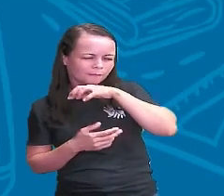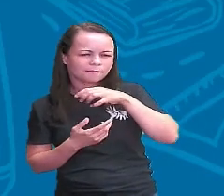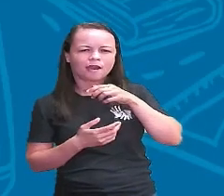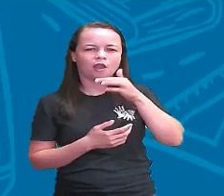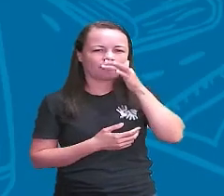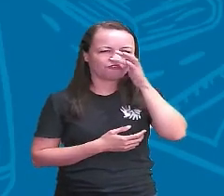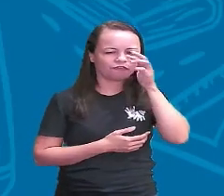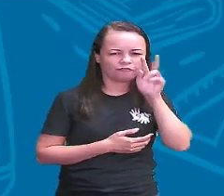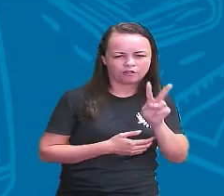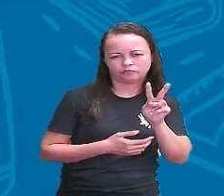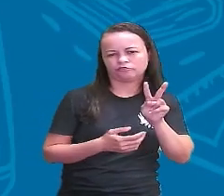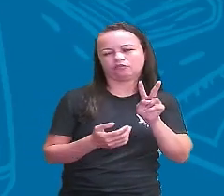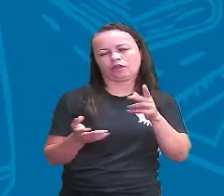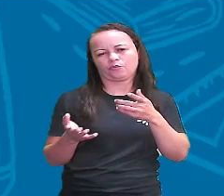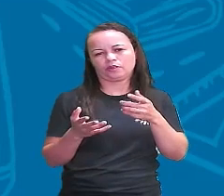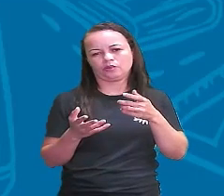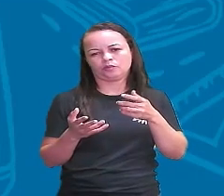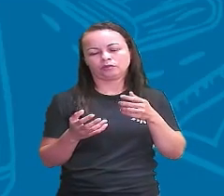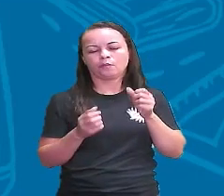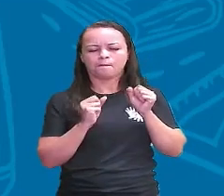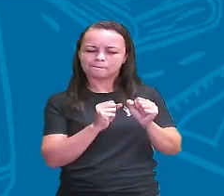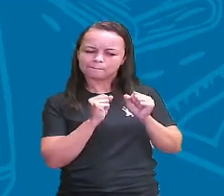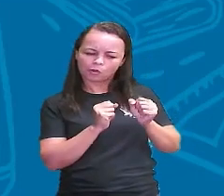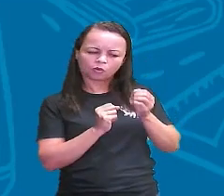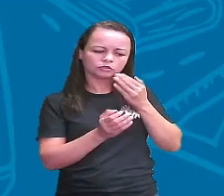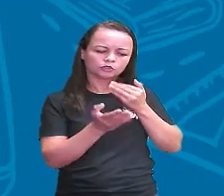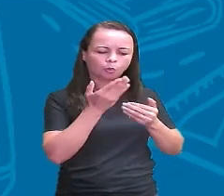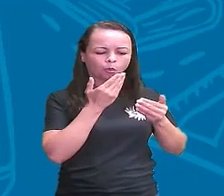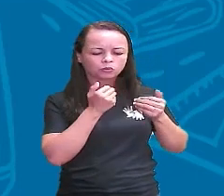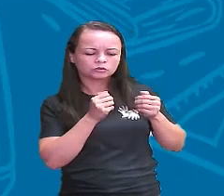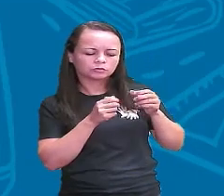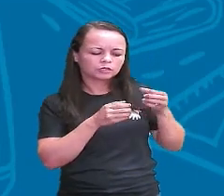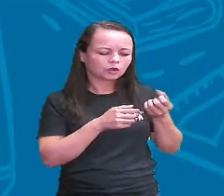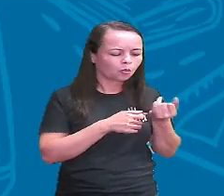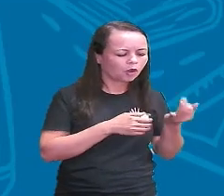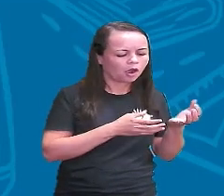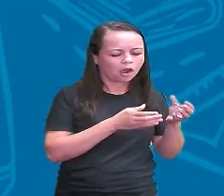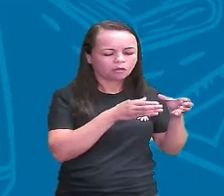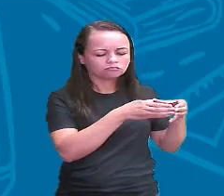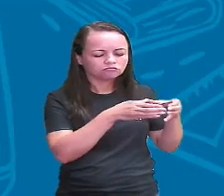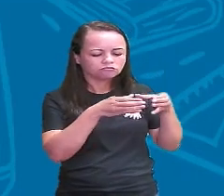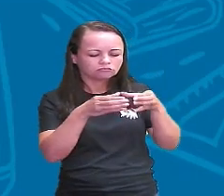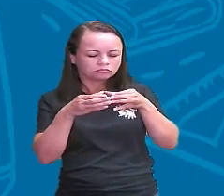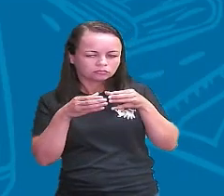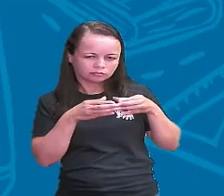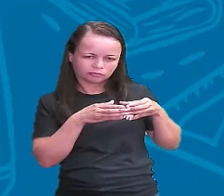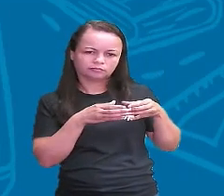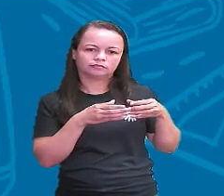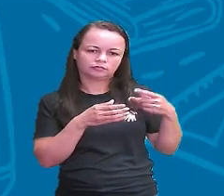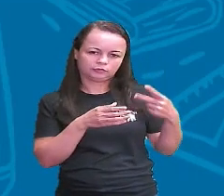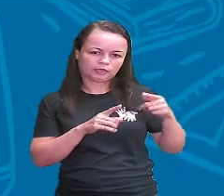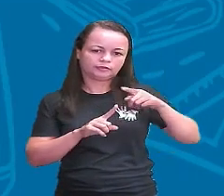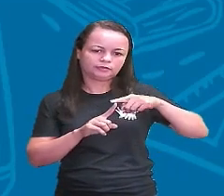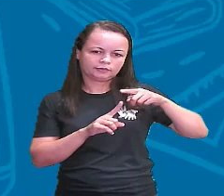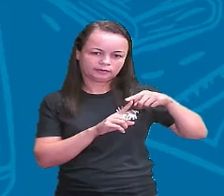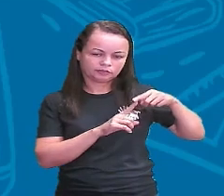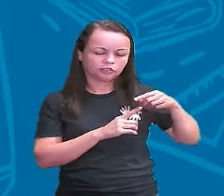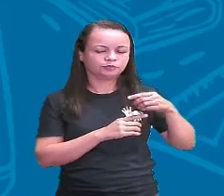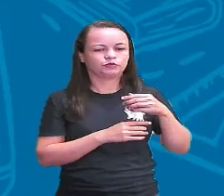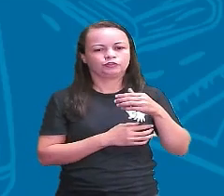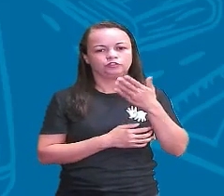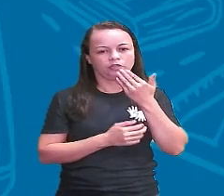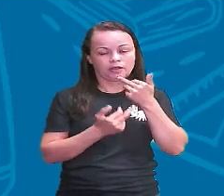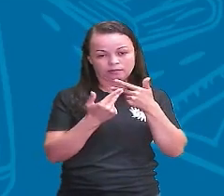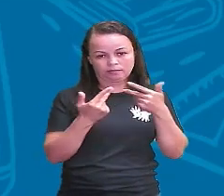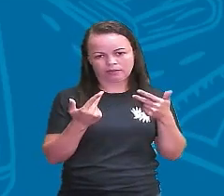e quanto a gente pode consumir a quantidade daquele determinado tipo de alimento. Porque tem um ditado, né, que o